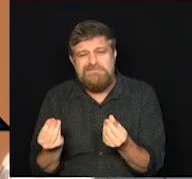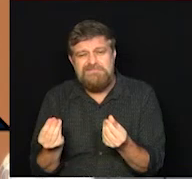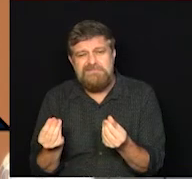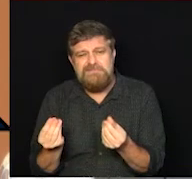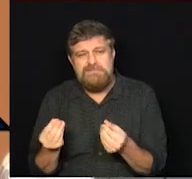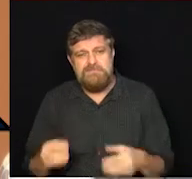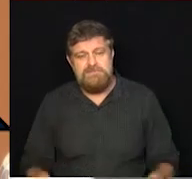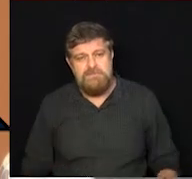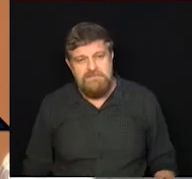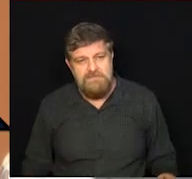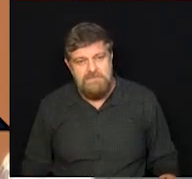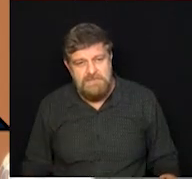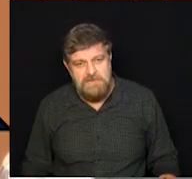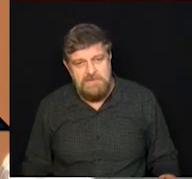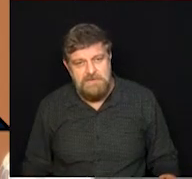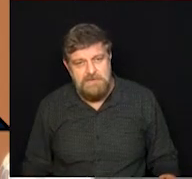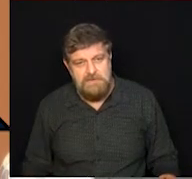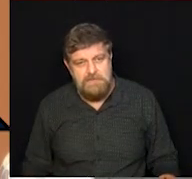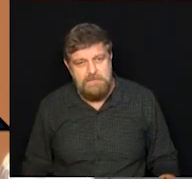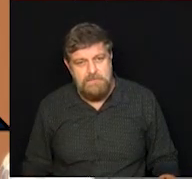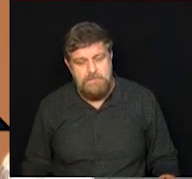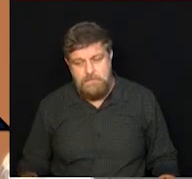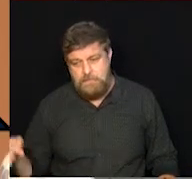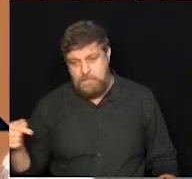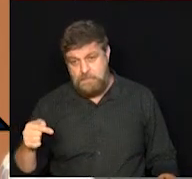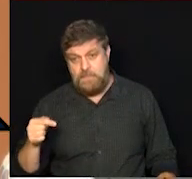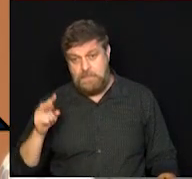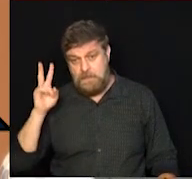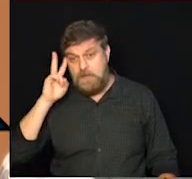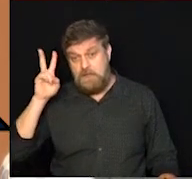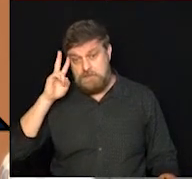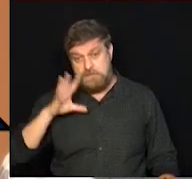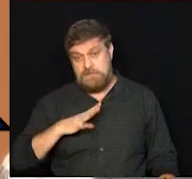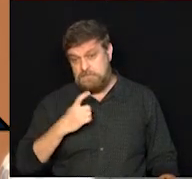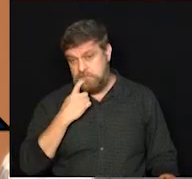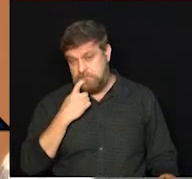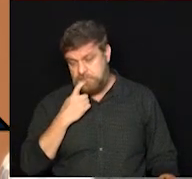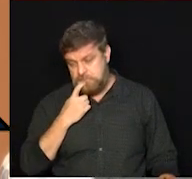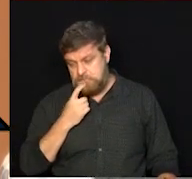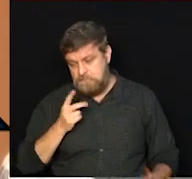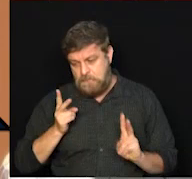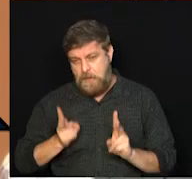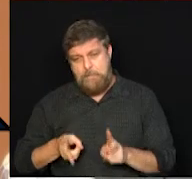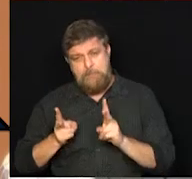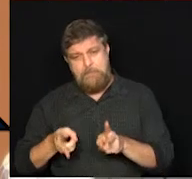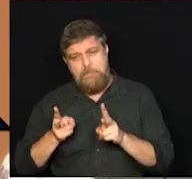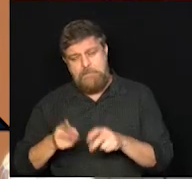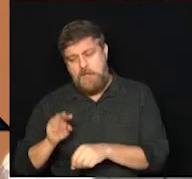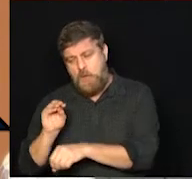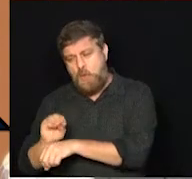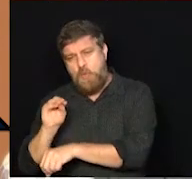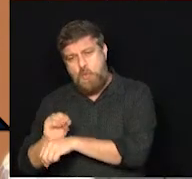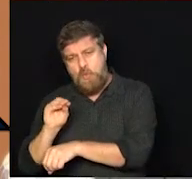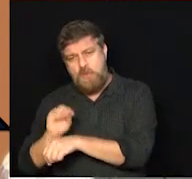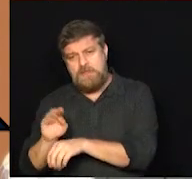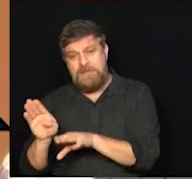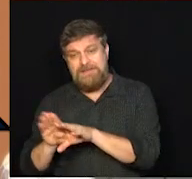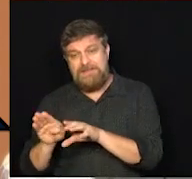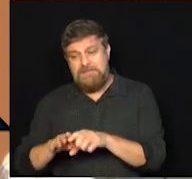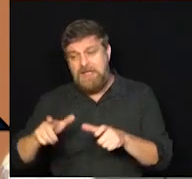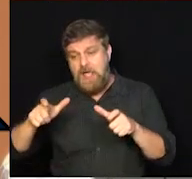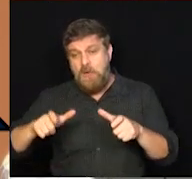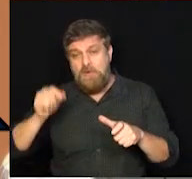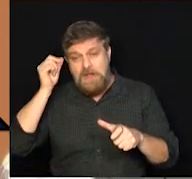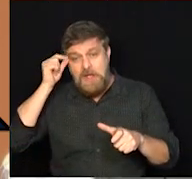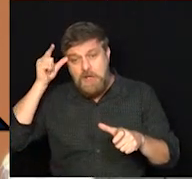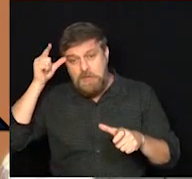deterioração do patrimônio mantendo assim a preservação EA democratização do